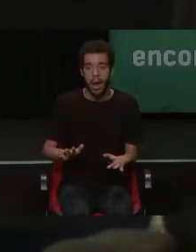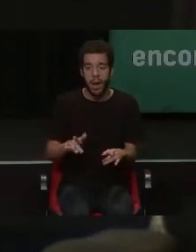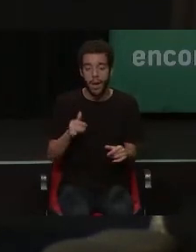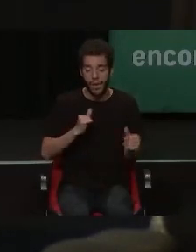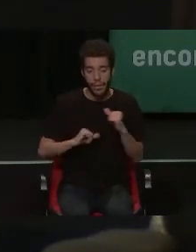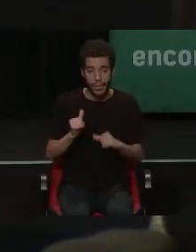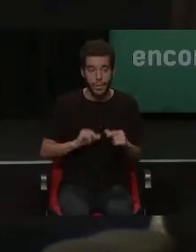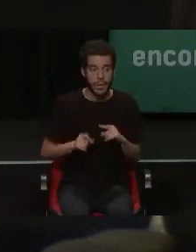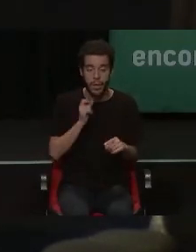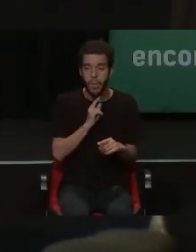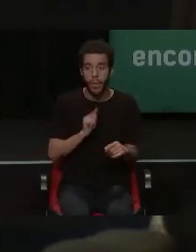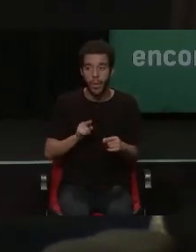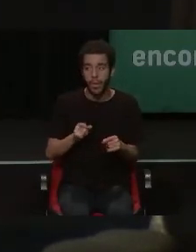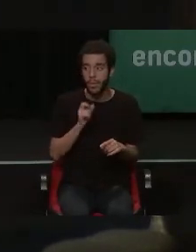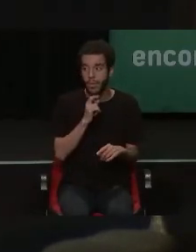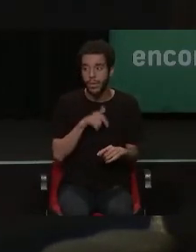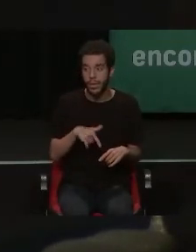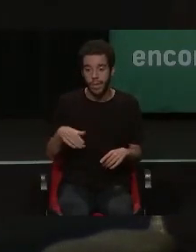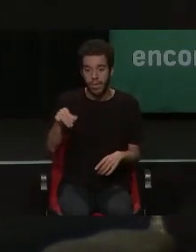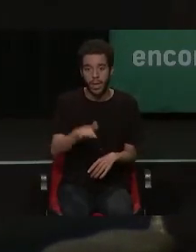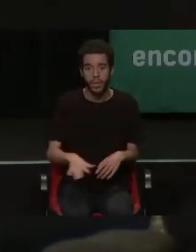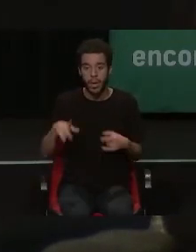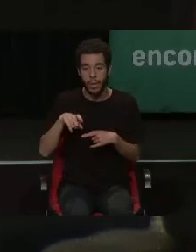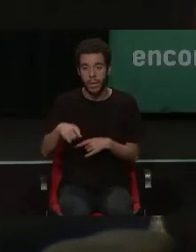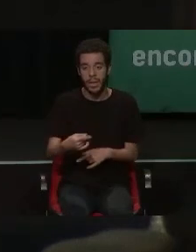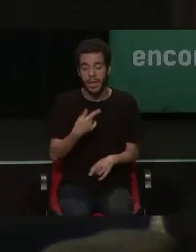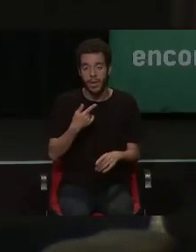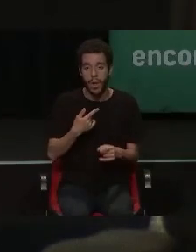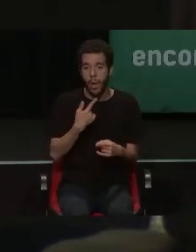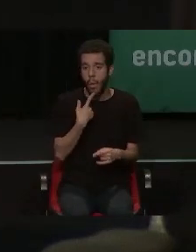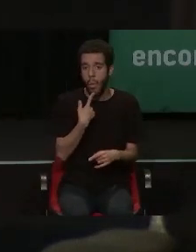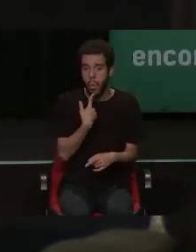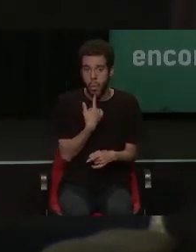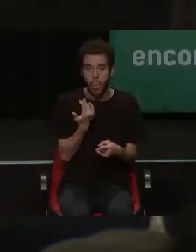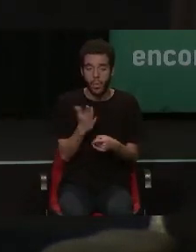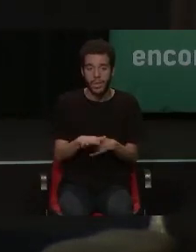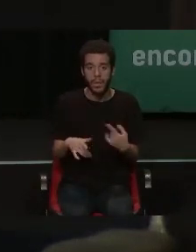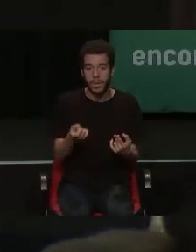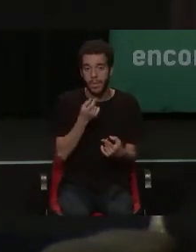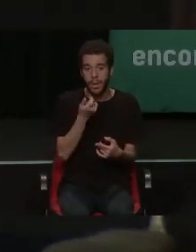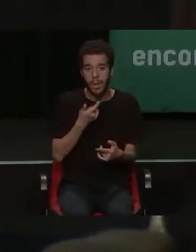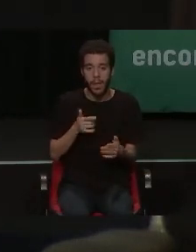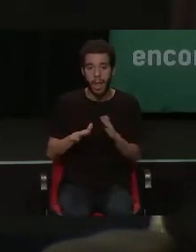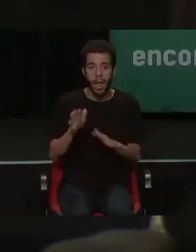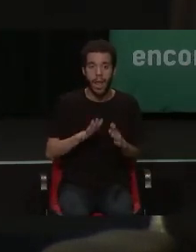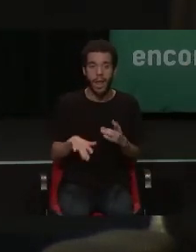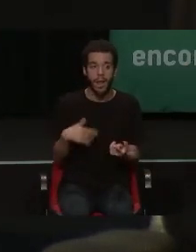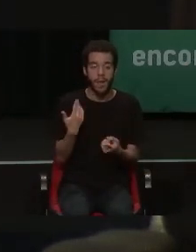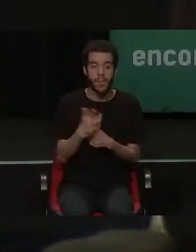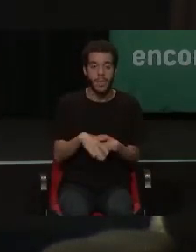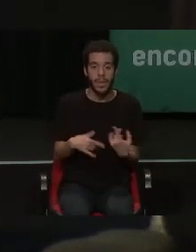eventualmente ir para o local onde existem mais bactérias, por exemplo, resistentes aos carbapenemos, como é o caso das Klebsiella